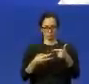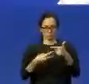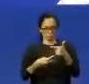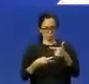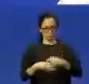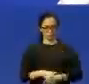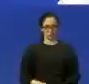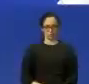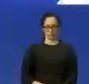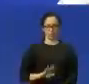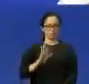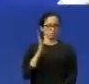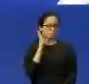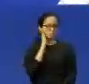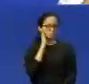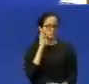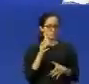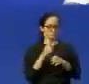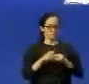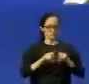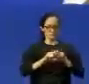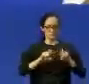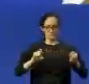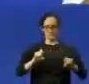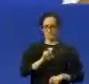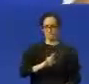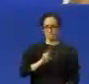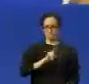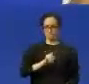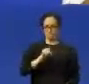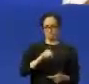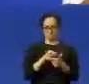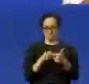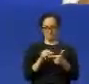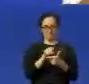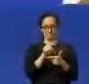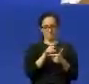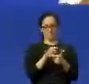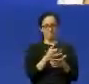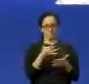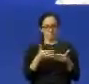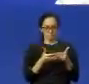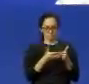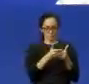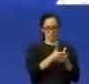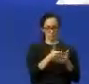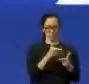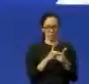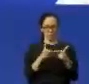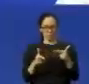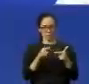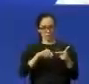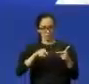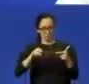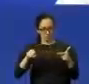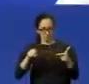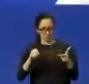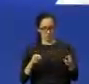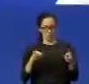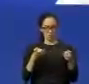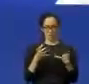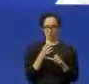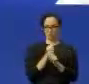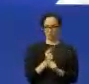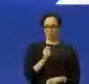onda. Lembrando-se que, pela equação fundamental, lambda é o modo da velocidade do som dividido pela frequência. Então, a diferença de percurso,